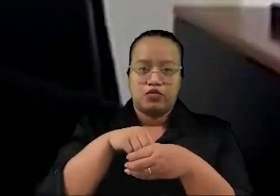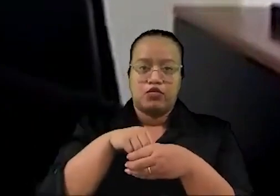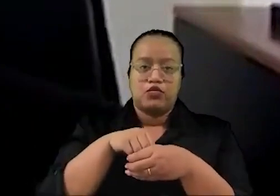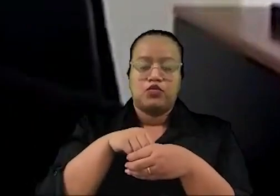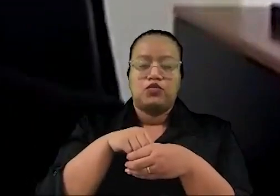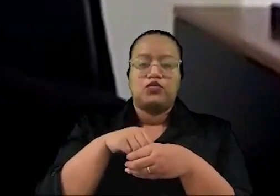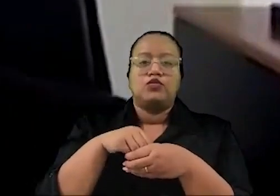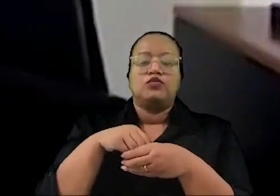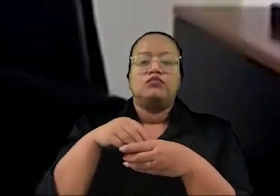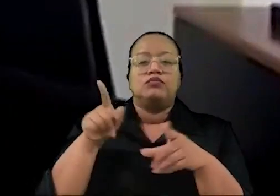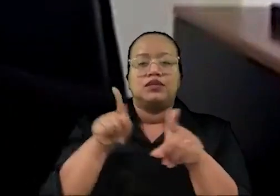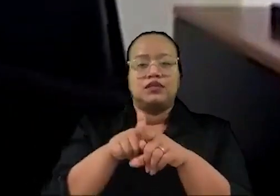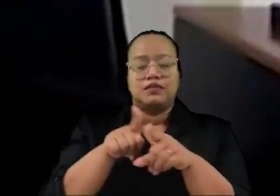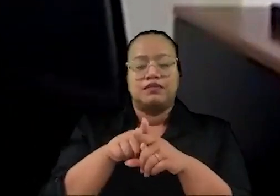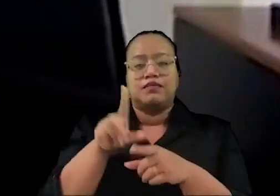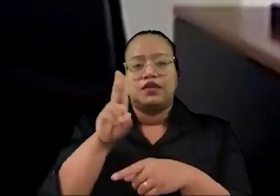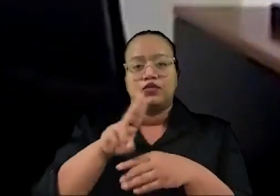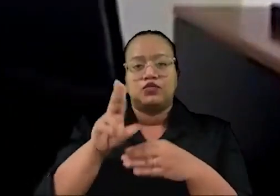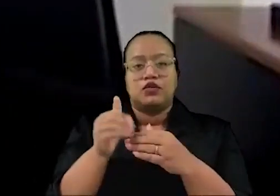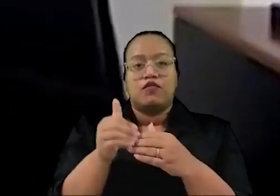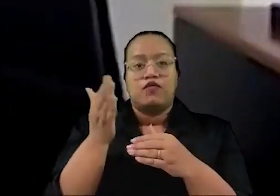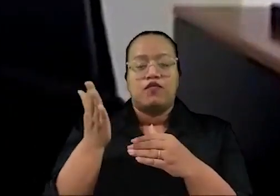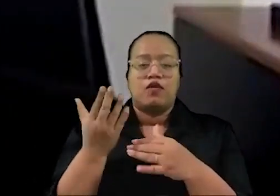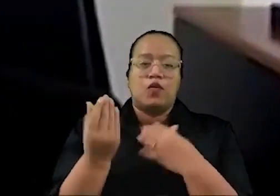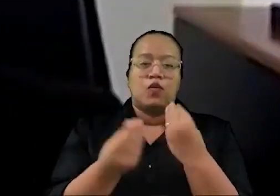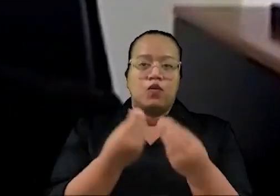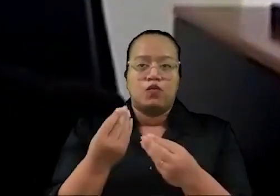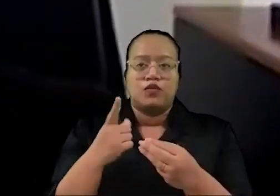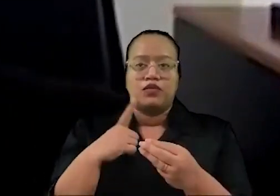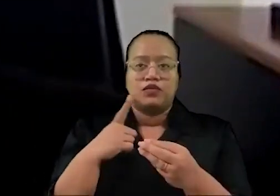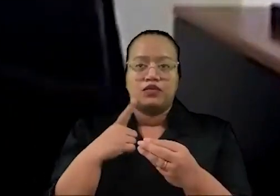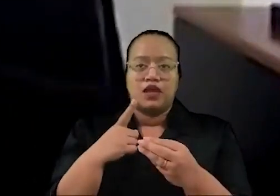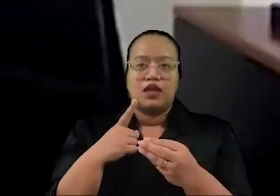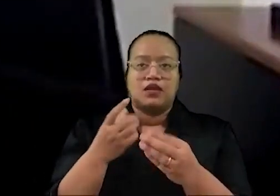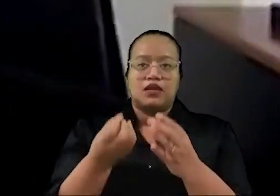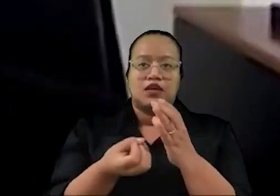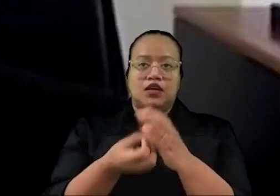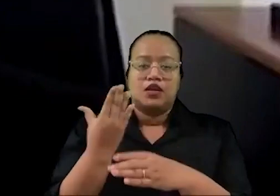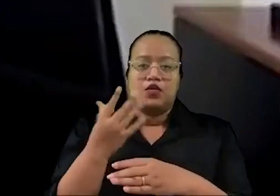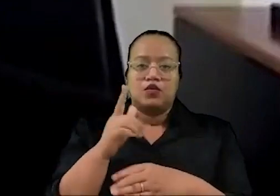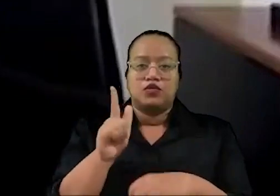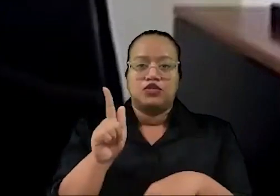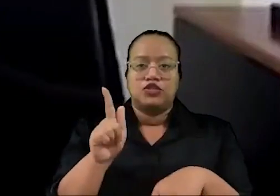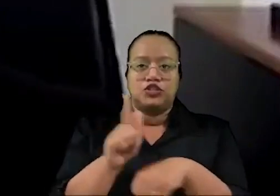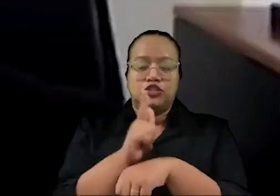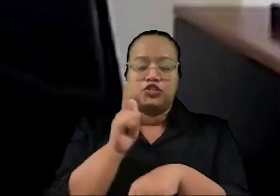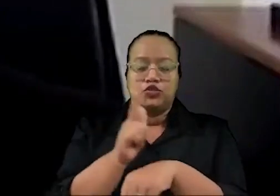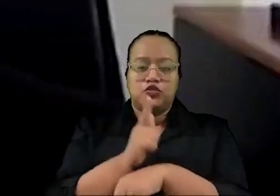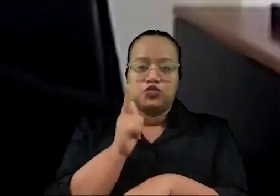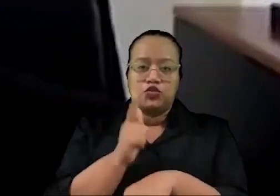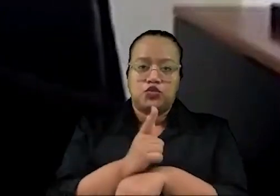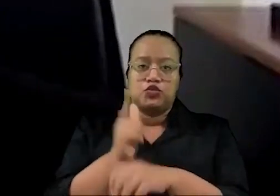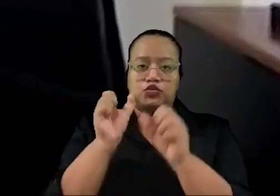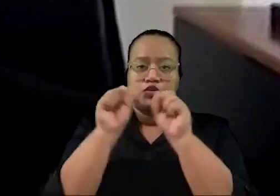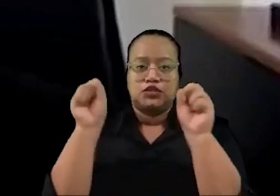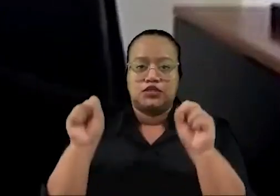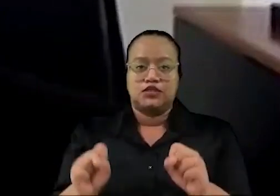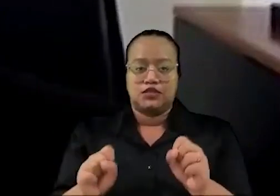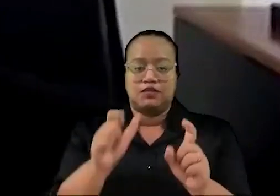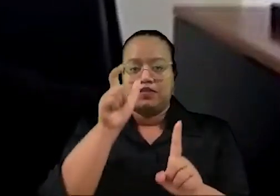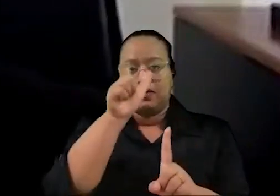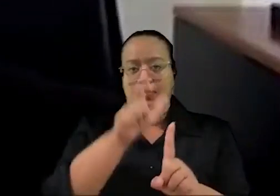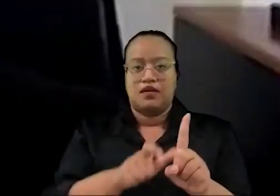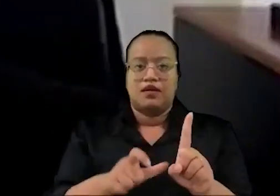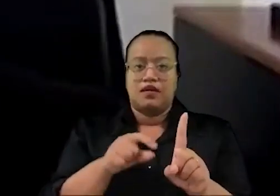Aqui na primeira região, a gente criou a figura do gestor dos sistemas, que eu ocupo esse lugar hoje em dia. E qual